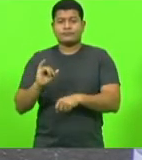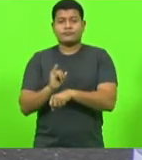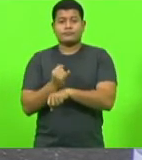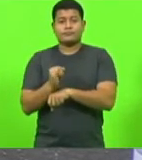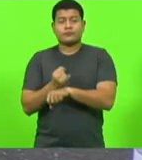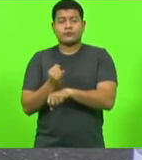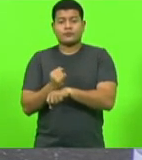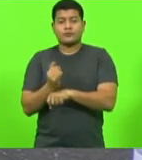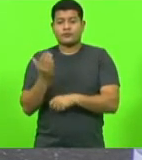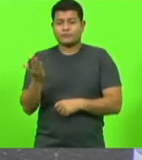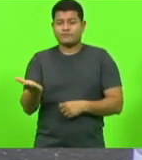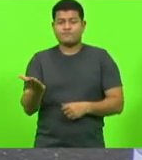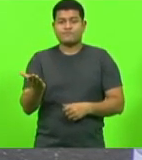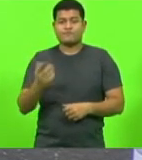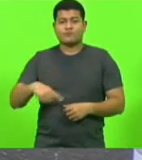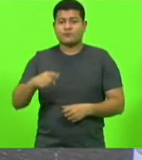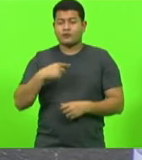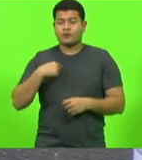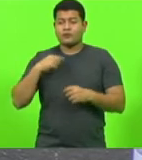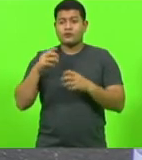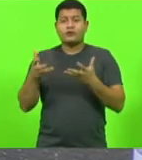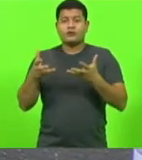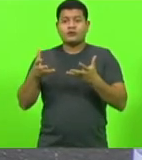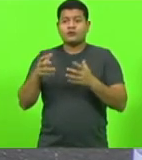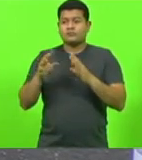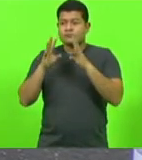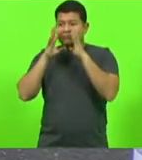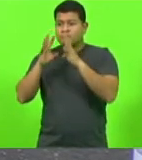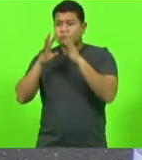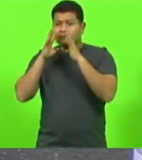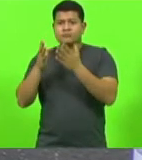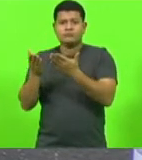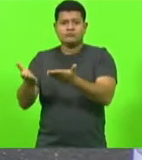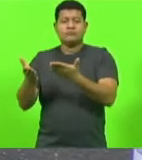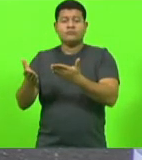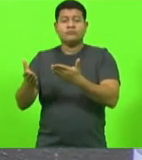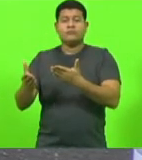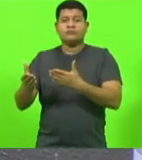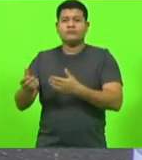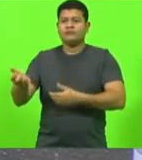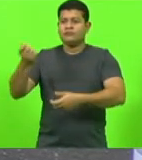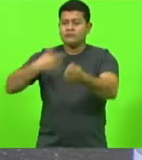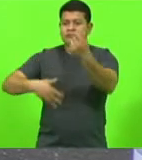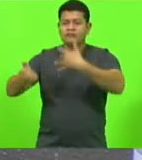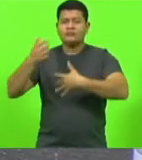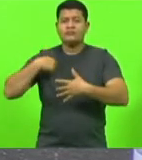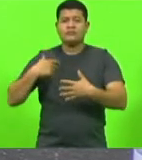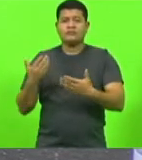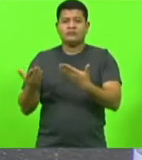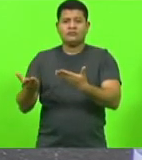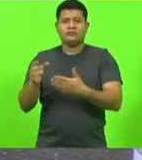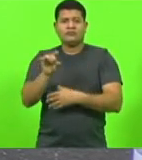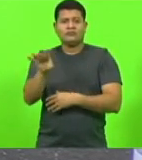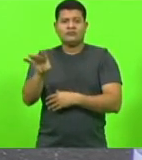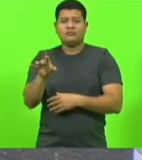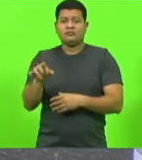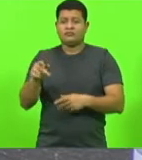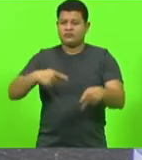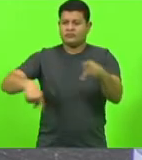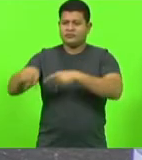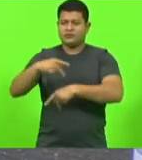ouvir Joinville, o seu peso, não apenas da sua